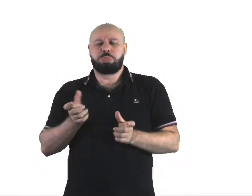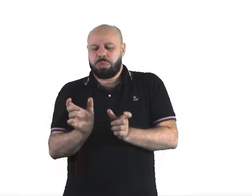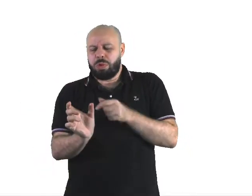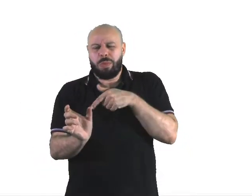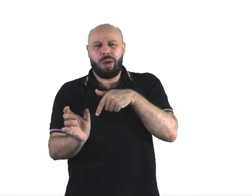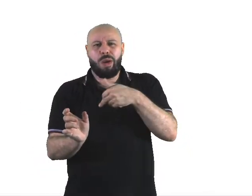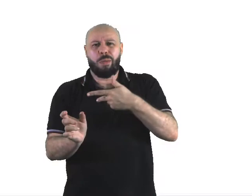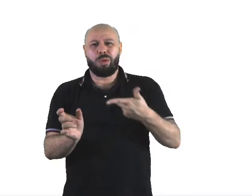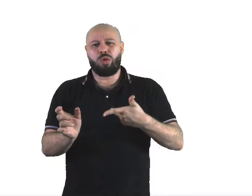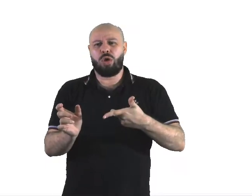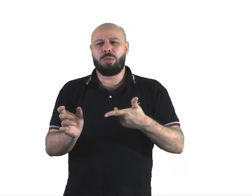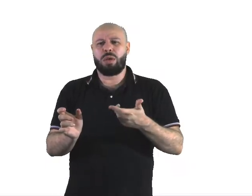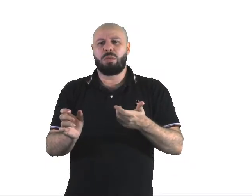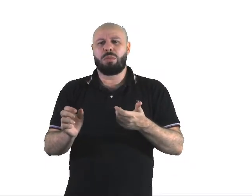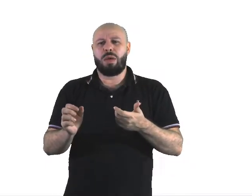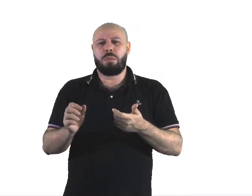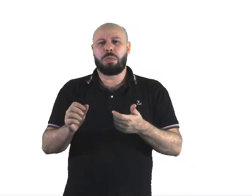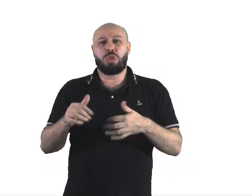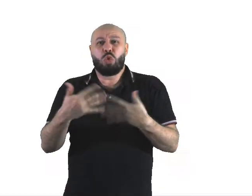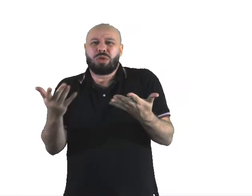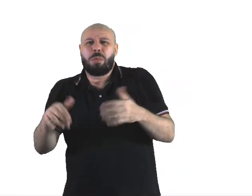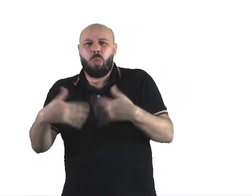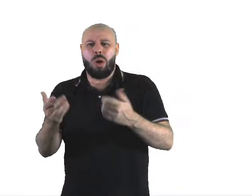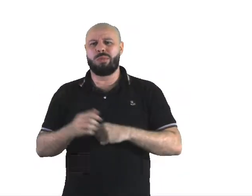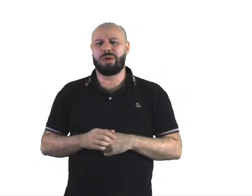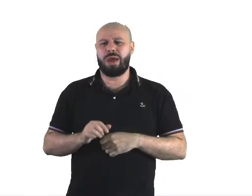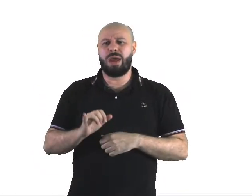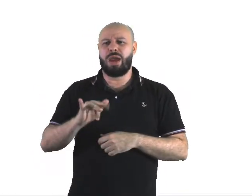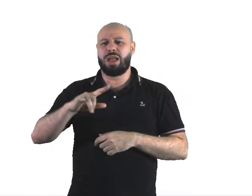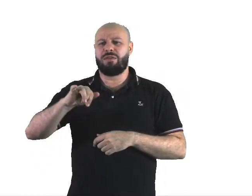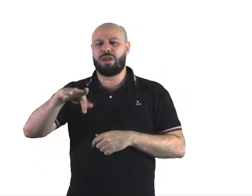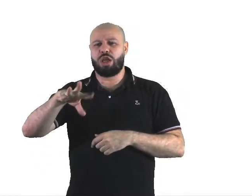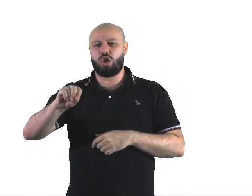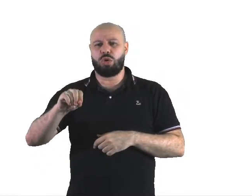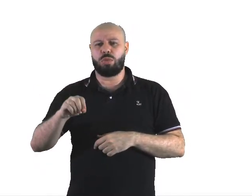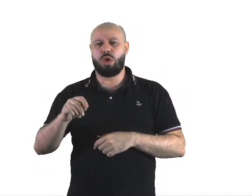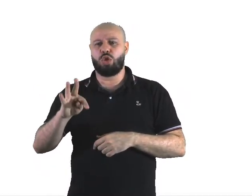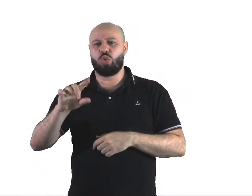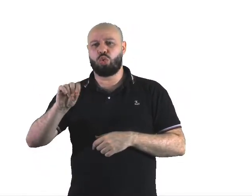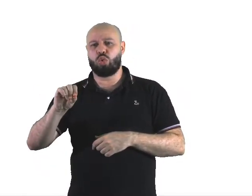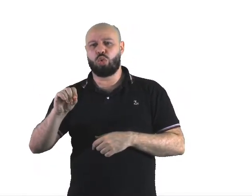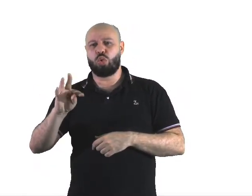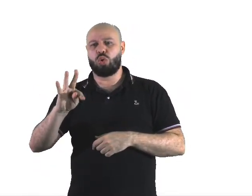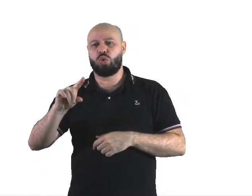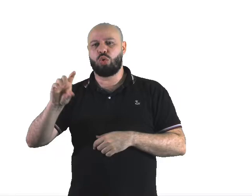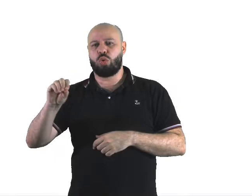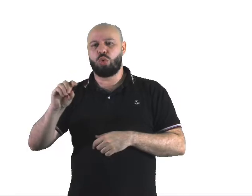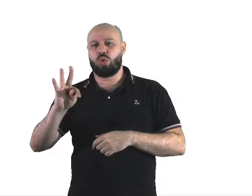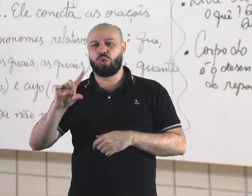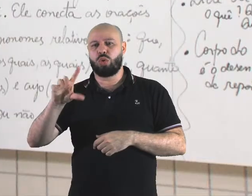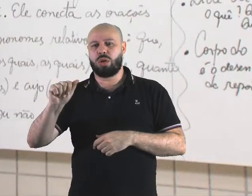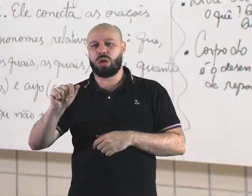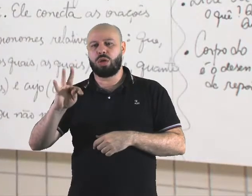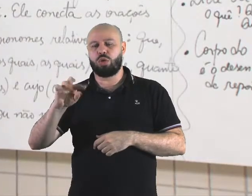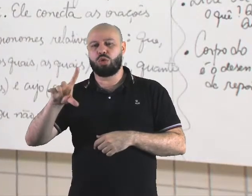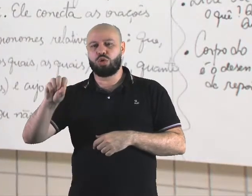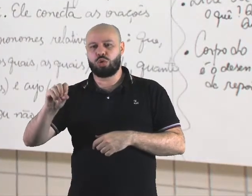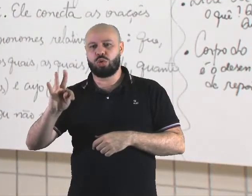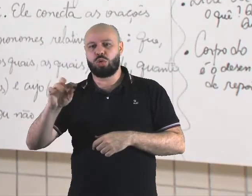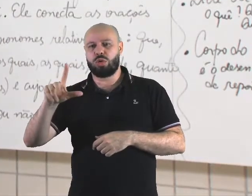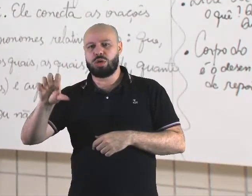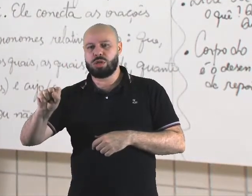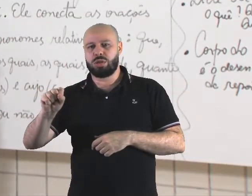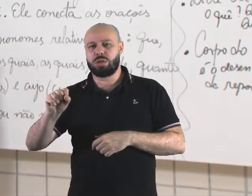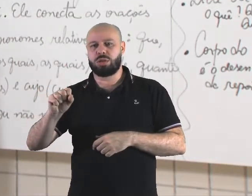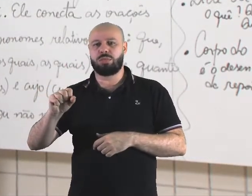todo, todas, todas, tanto. Fez tanto quanto. O quanto vai vir o quê? Antecedido por um